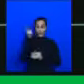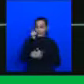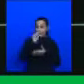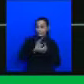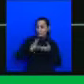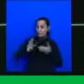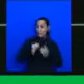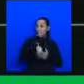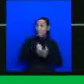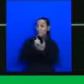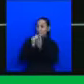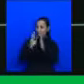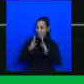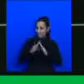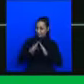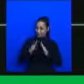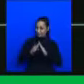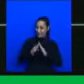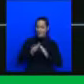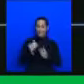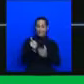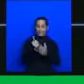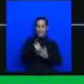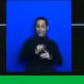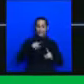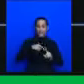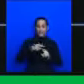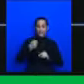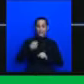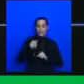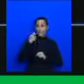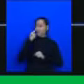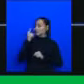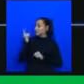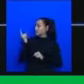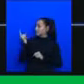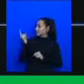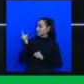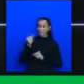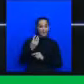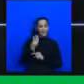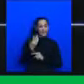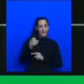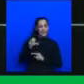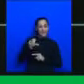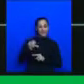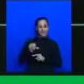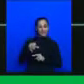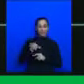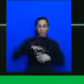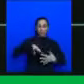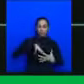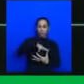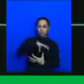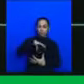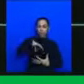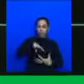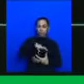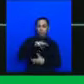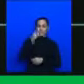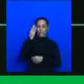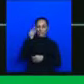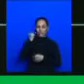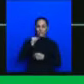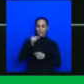levar essa bolada para casa? Vem chegando mais uma bola, 49, número 49. Globo girando,